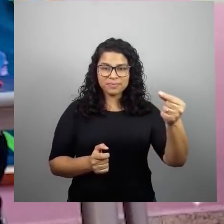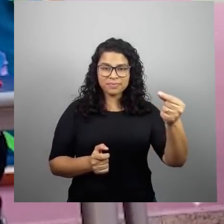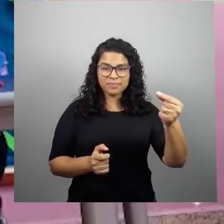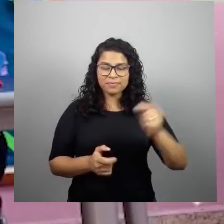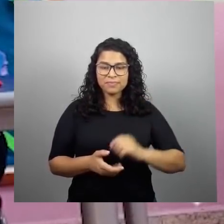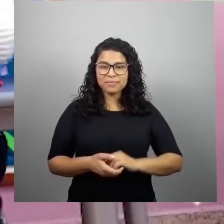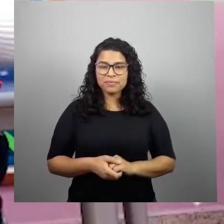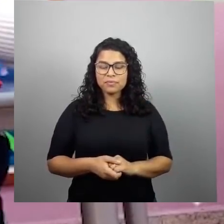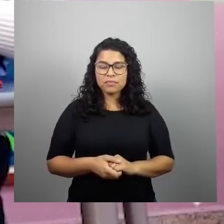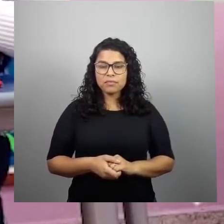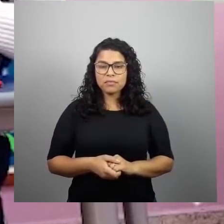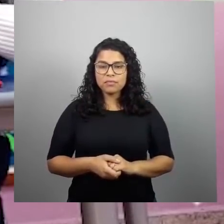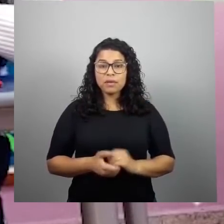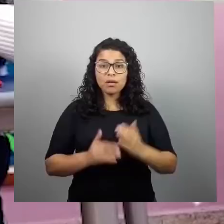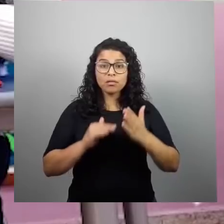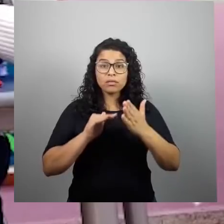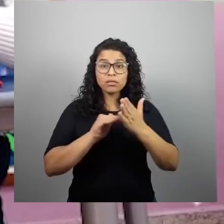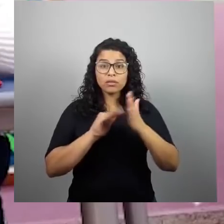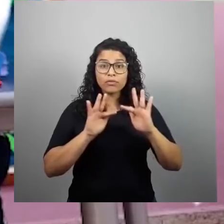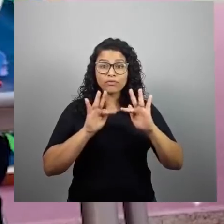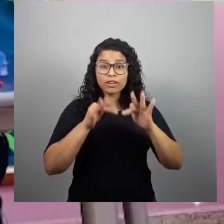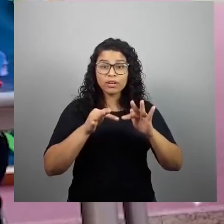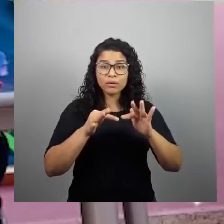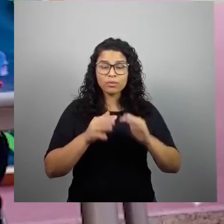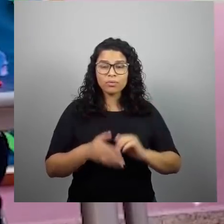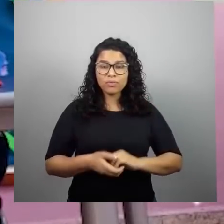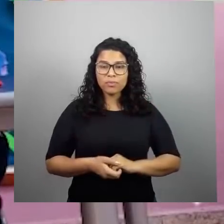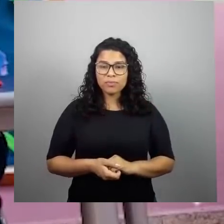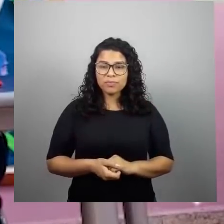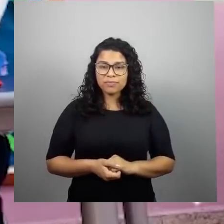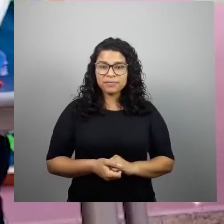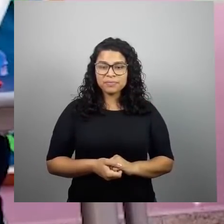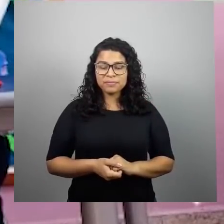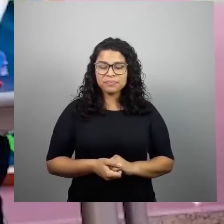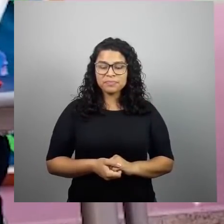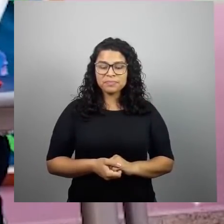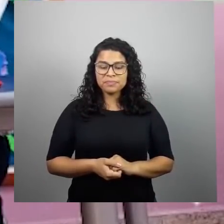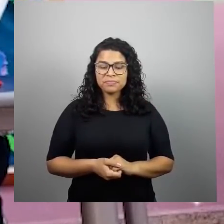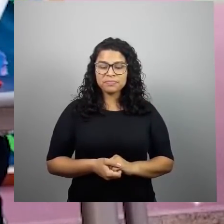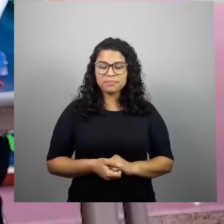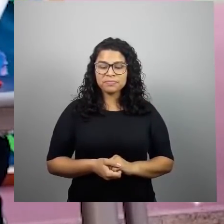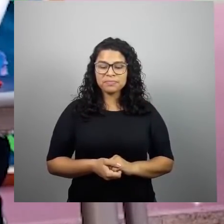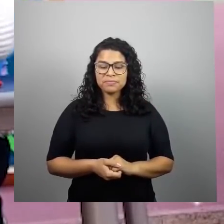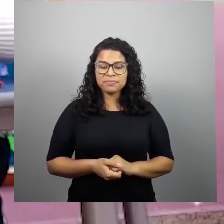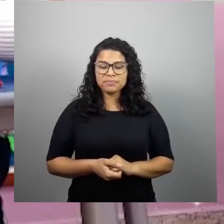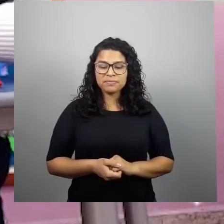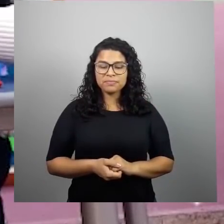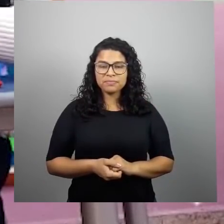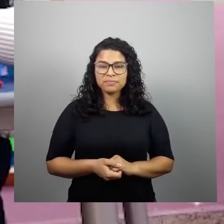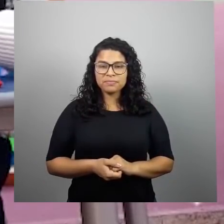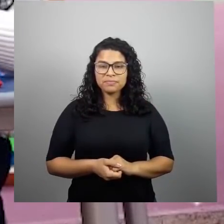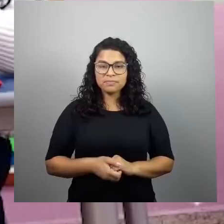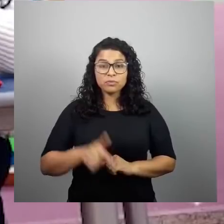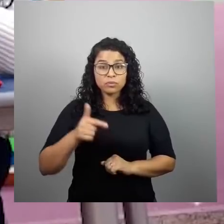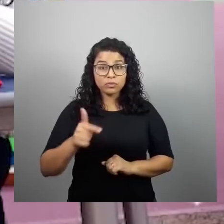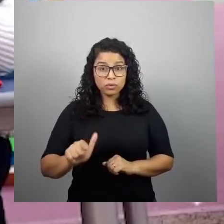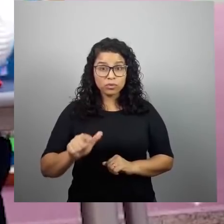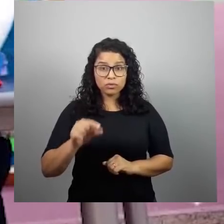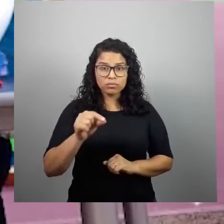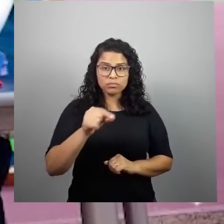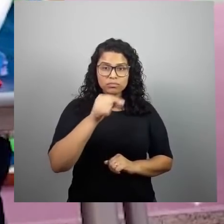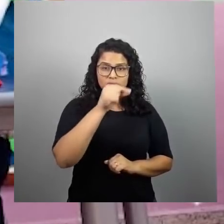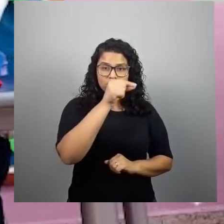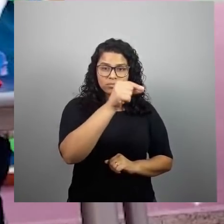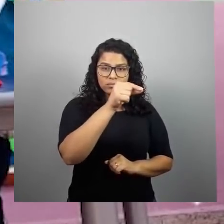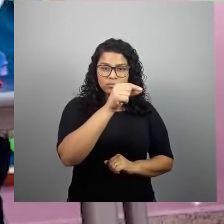até chegarmos lá em cima no último buraquinho do cadarço. Vamos colocar de novo, cruzando de